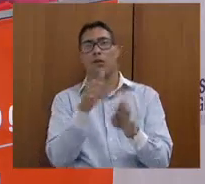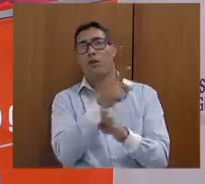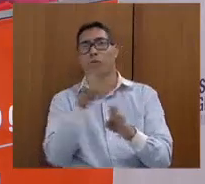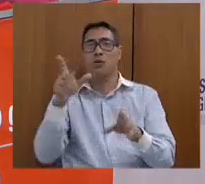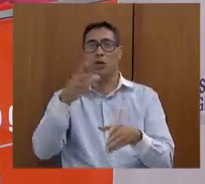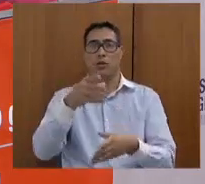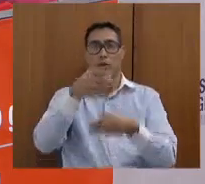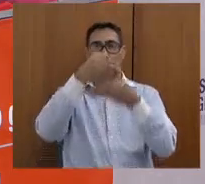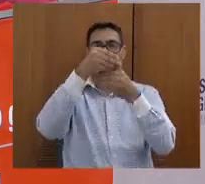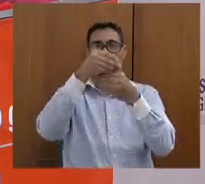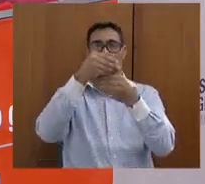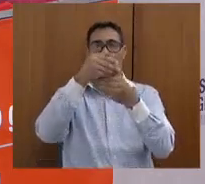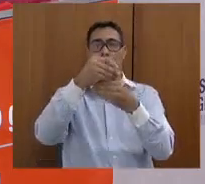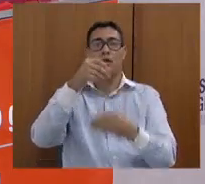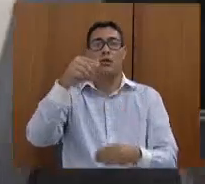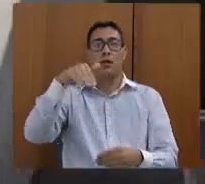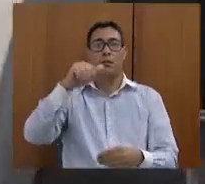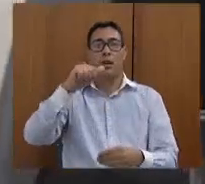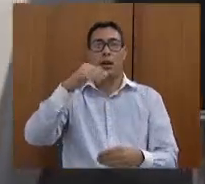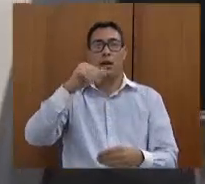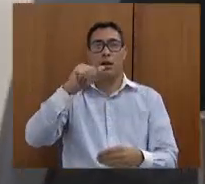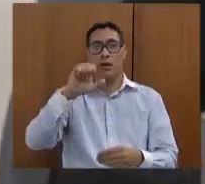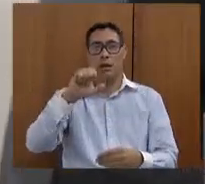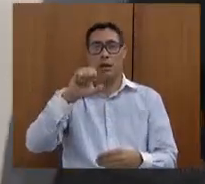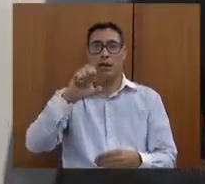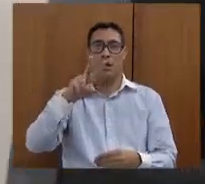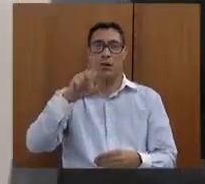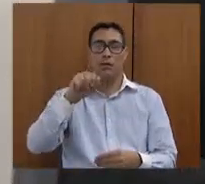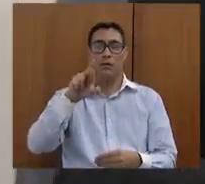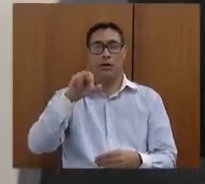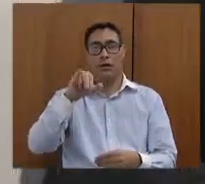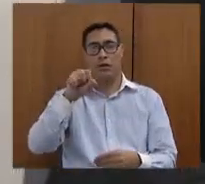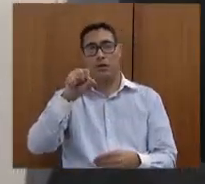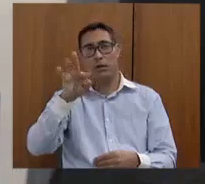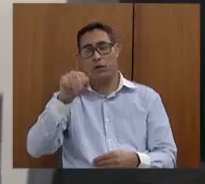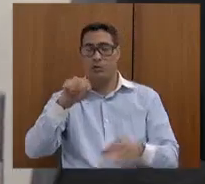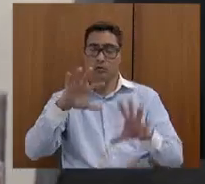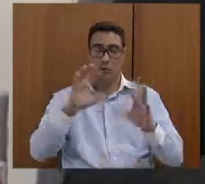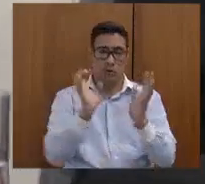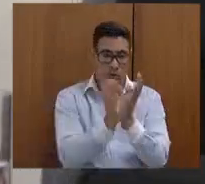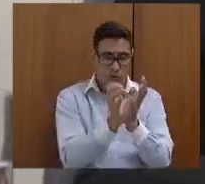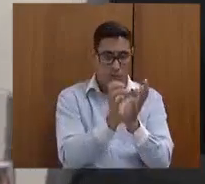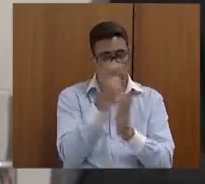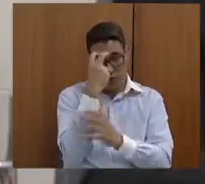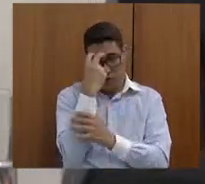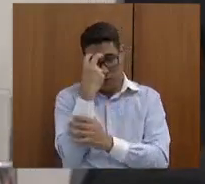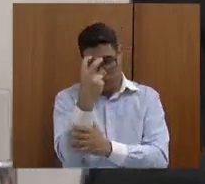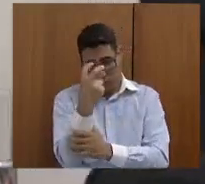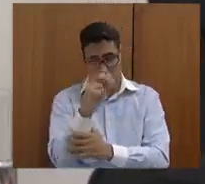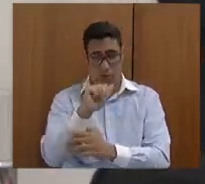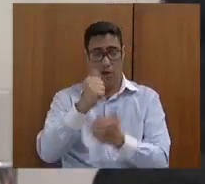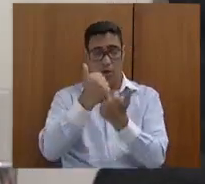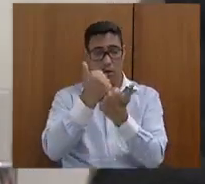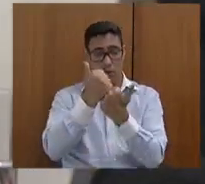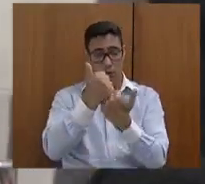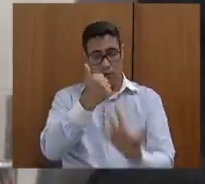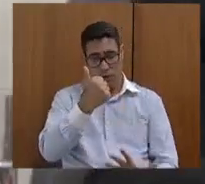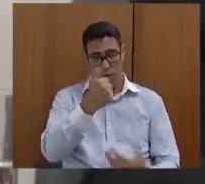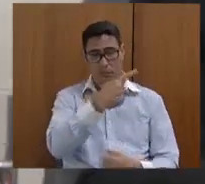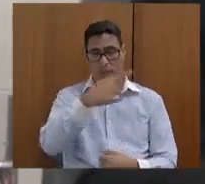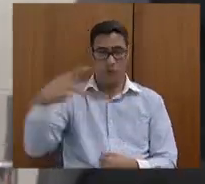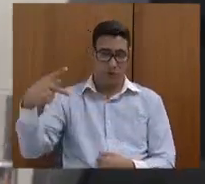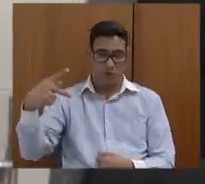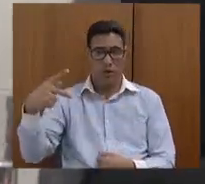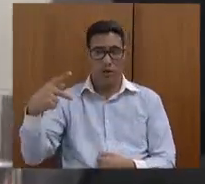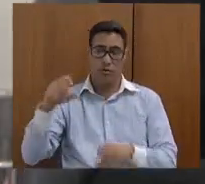consideração deputada Macaé Evaristo além de membro efetiva da comissão de cultura vice-presidente da comissão de